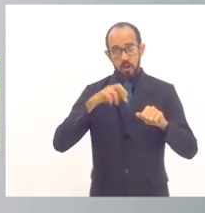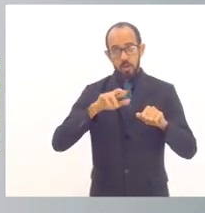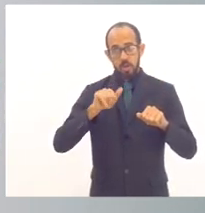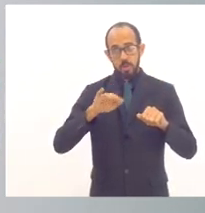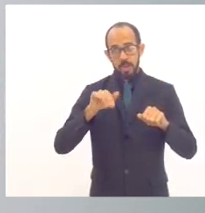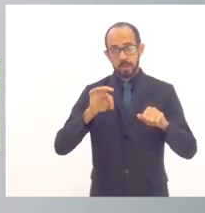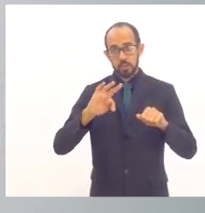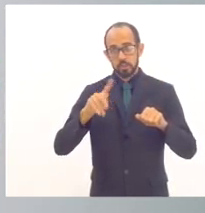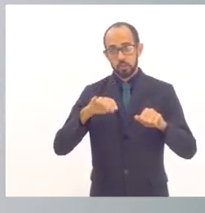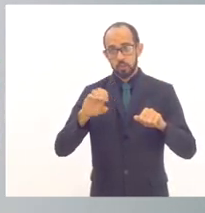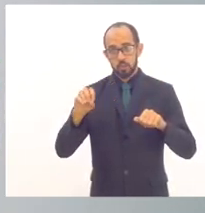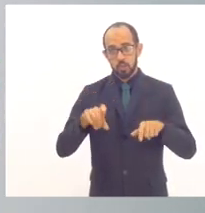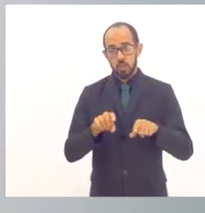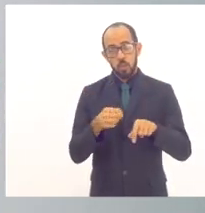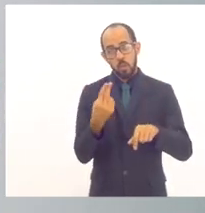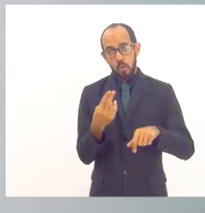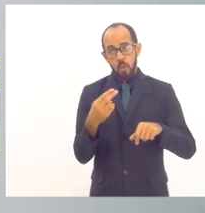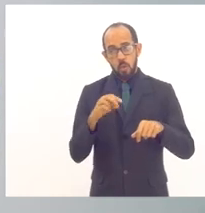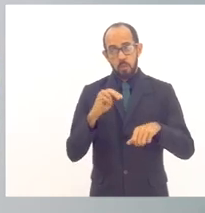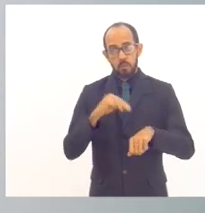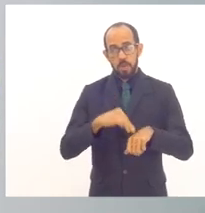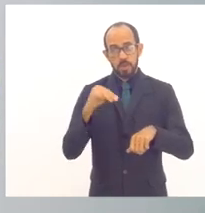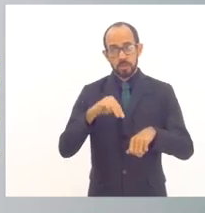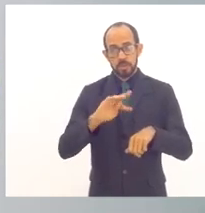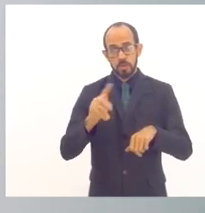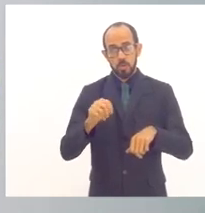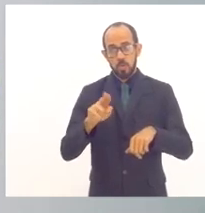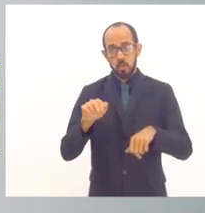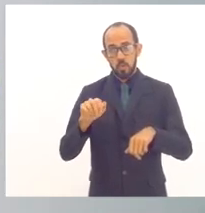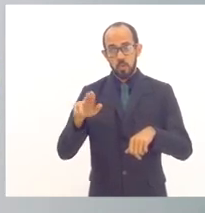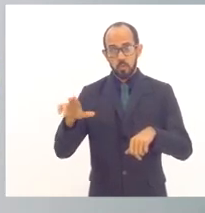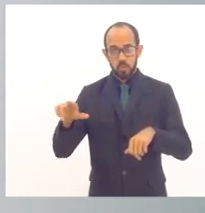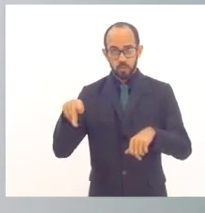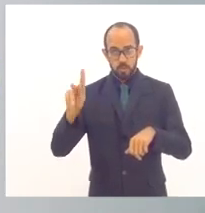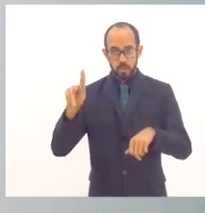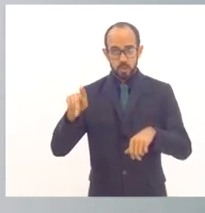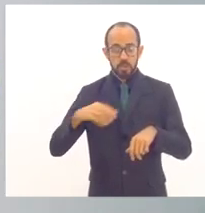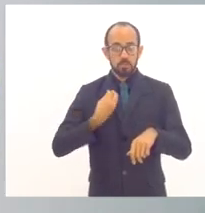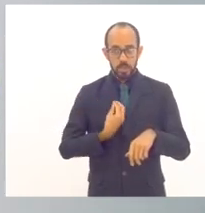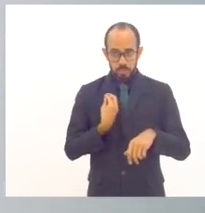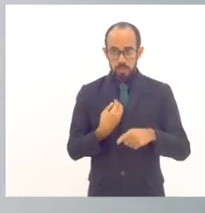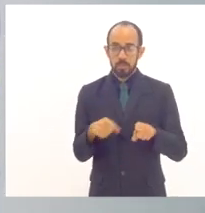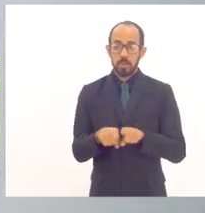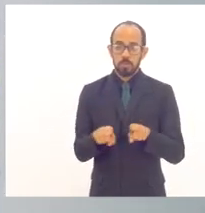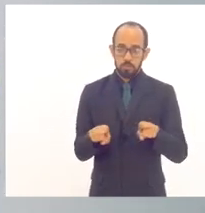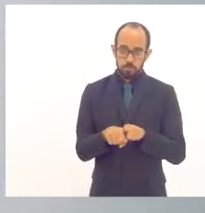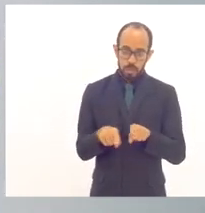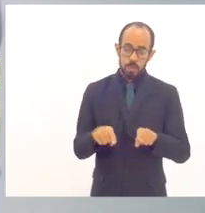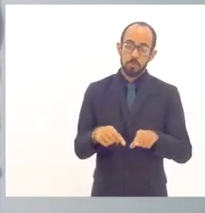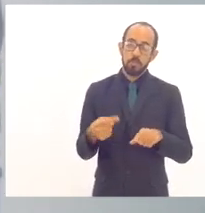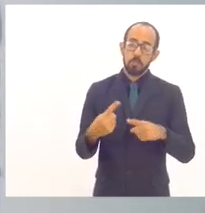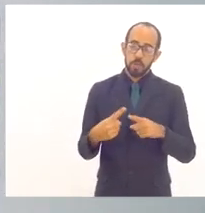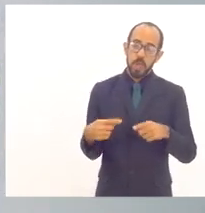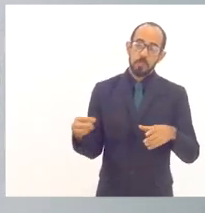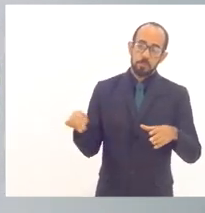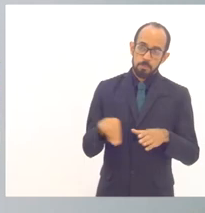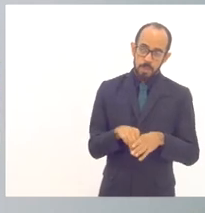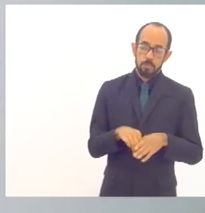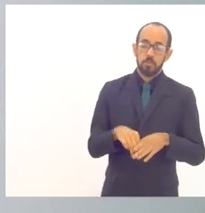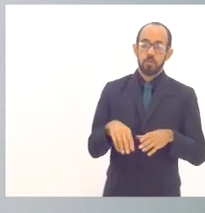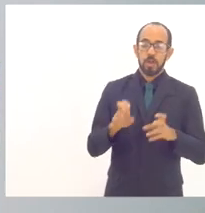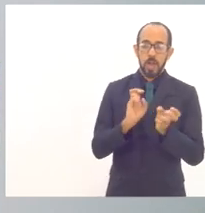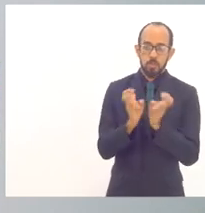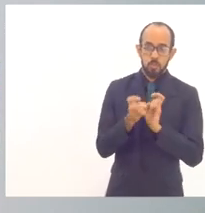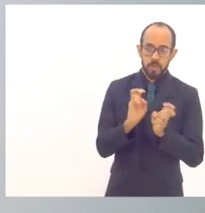e vê o pré-candidato mestre Huck presente também, porque os dois fazem parte do movimento. Então, é sinal que o movimento de quem que é? Da